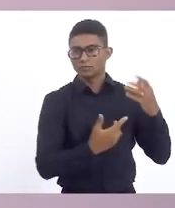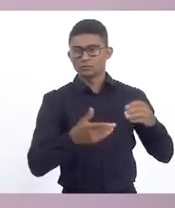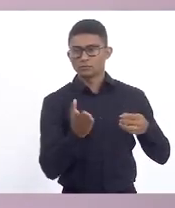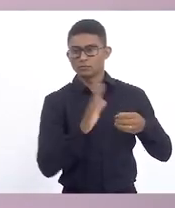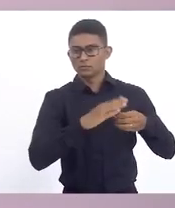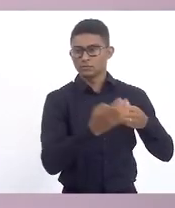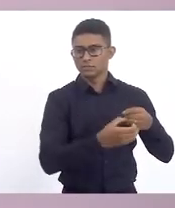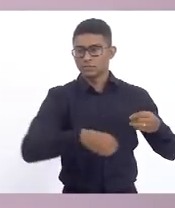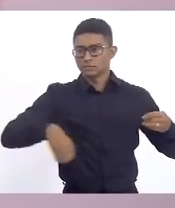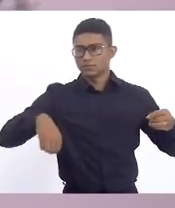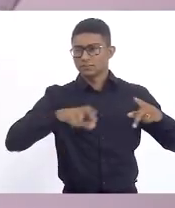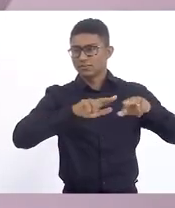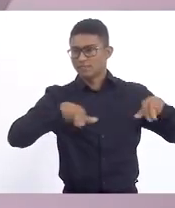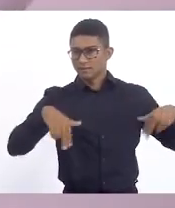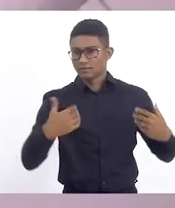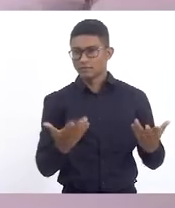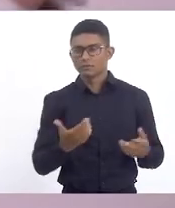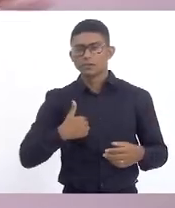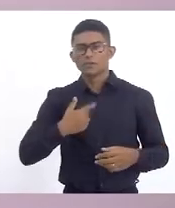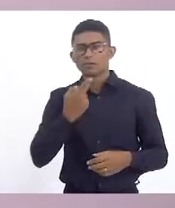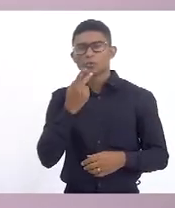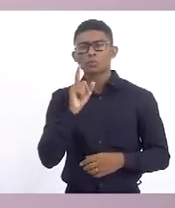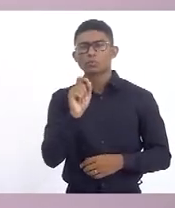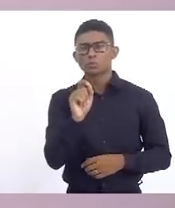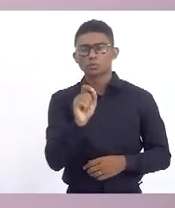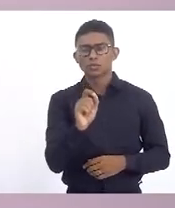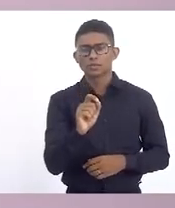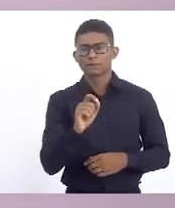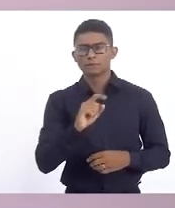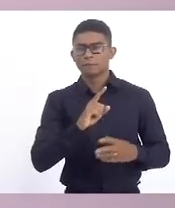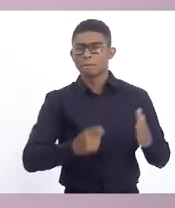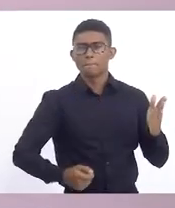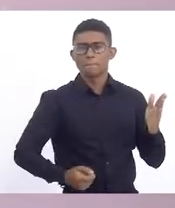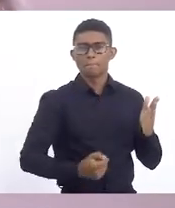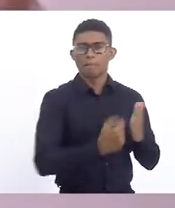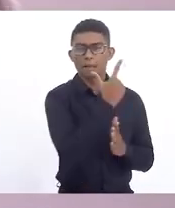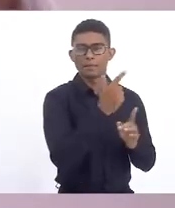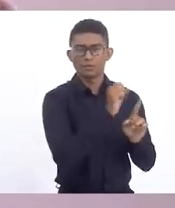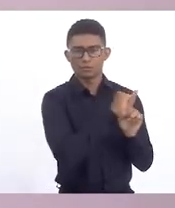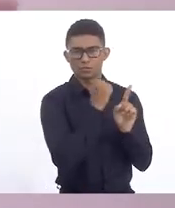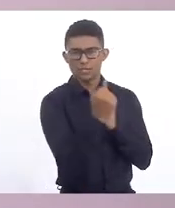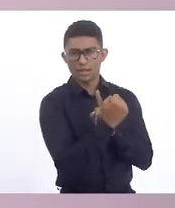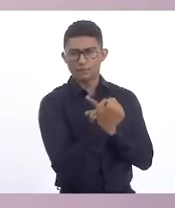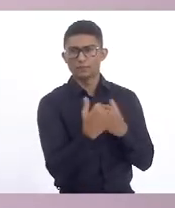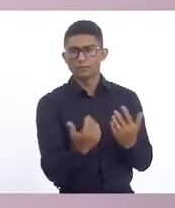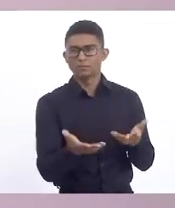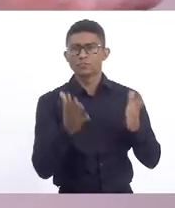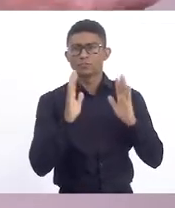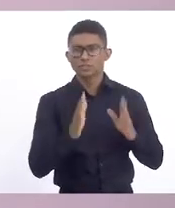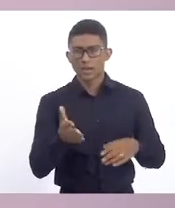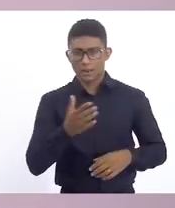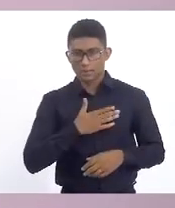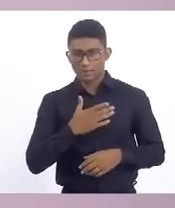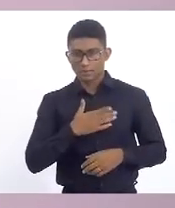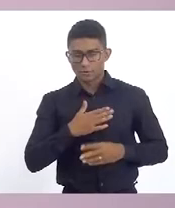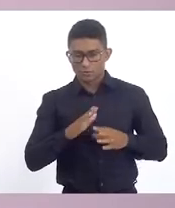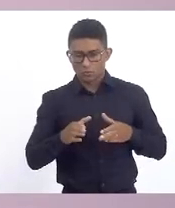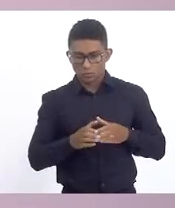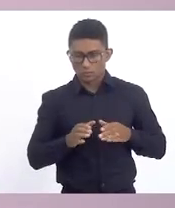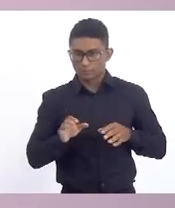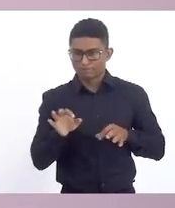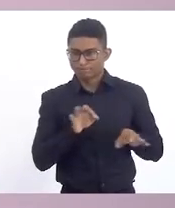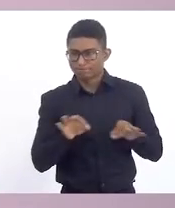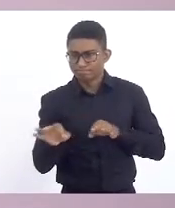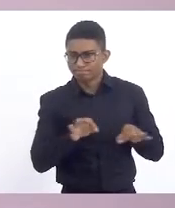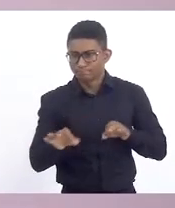destacar, quando você fala a questão da tarifa social, que através do meu gabinete já está sendo elaborado, depois vou submeter aos